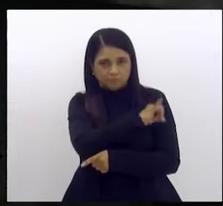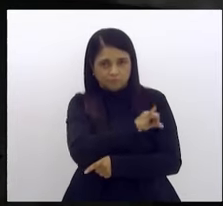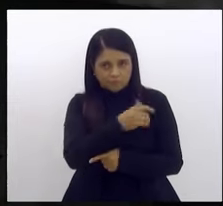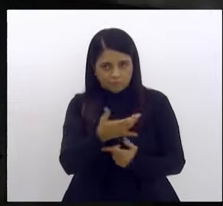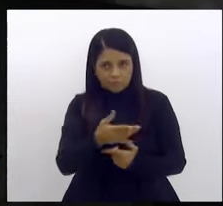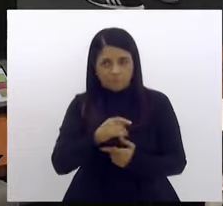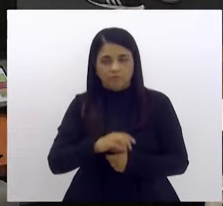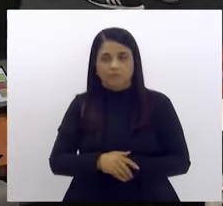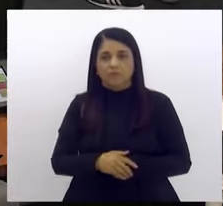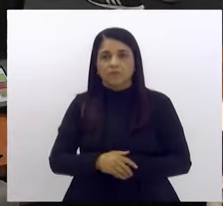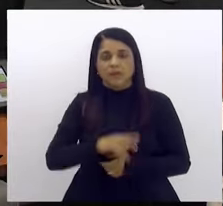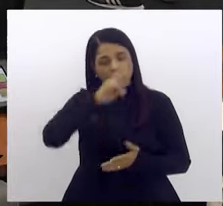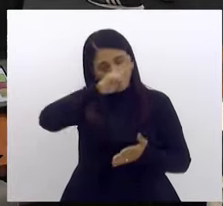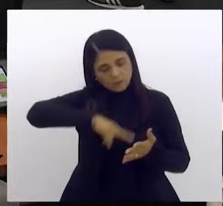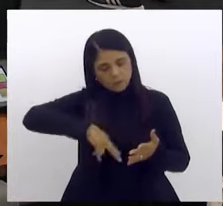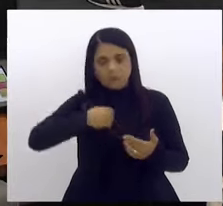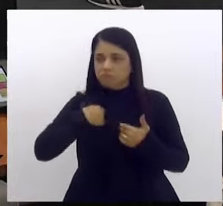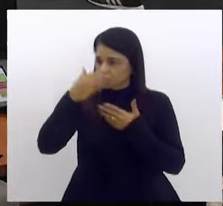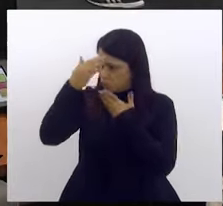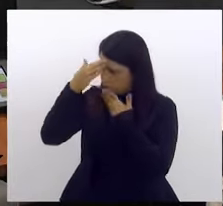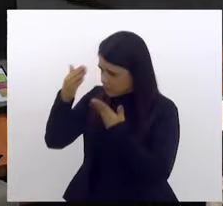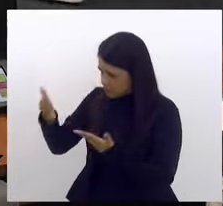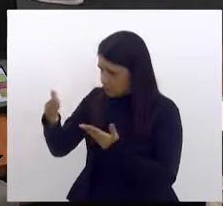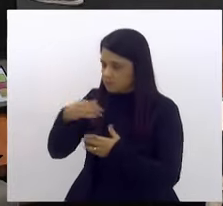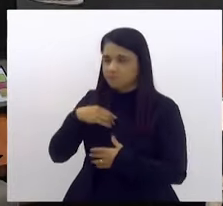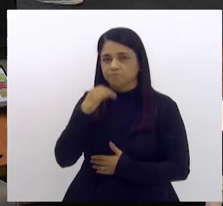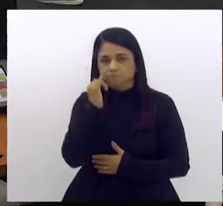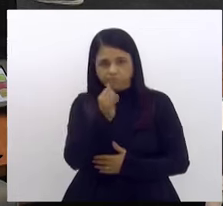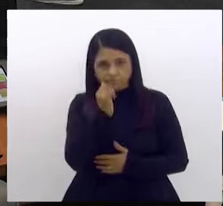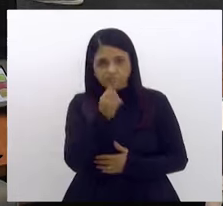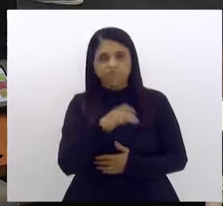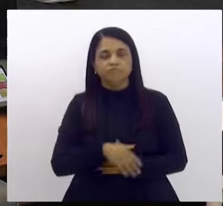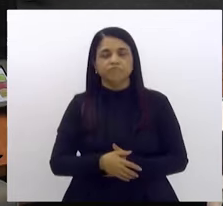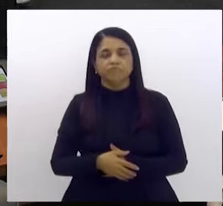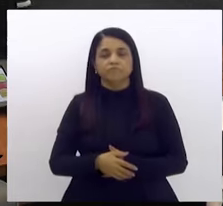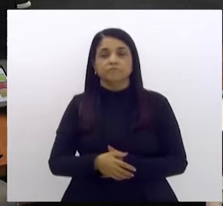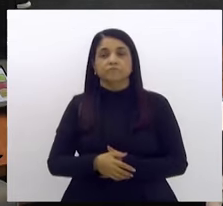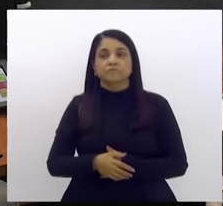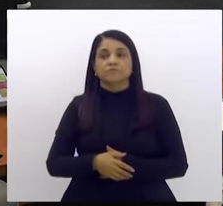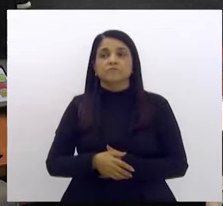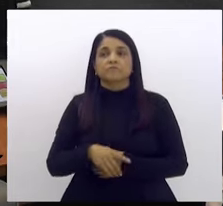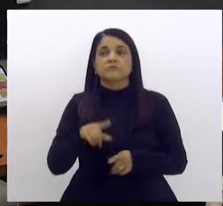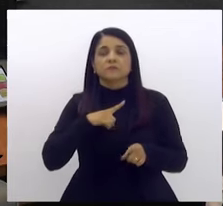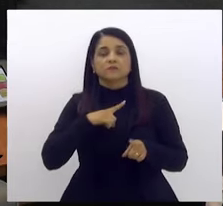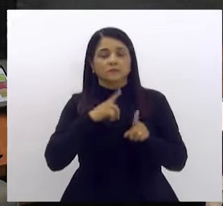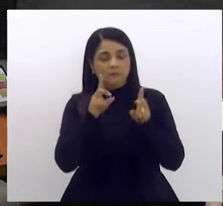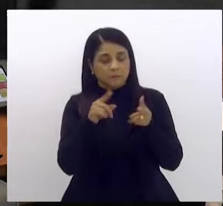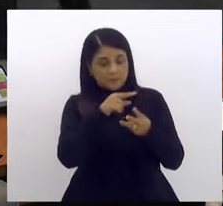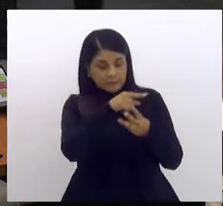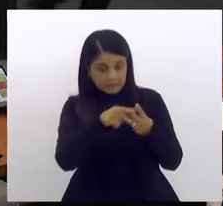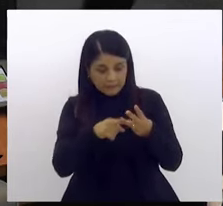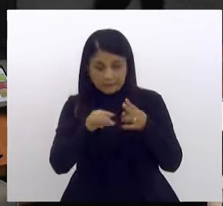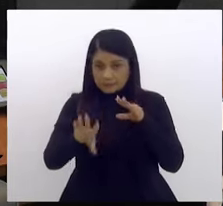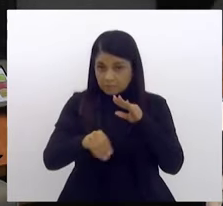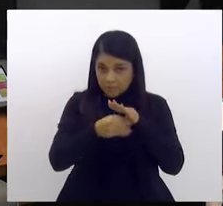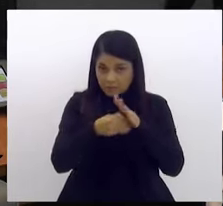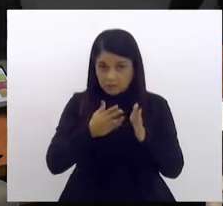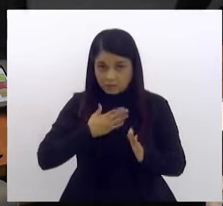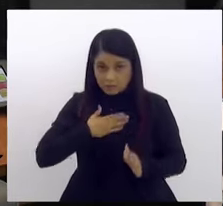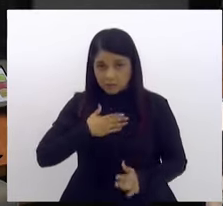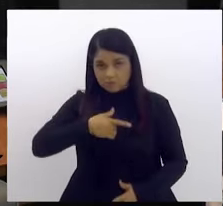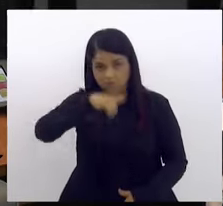Feita aqui a leitura. Obrigado, senhora relatora. É porque eu tinha aqui produzido 3 emendas